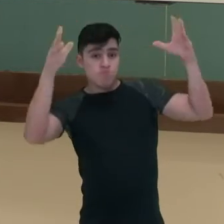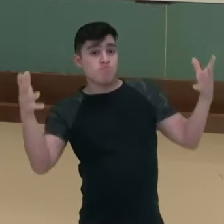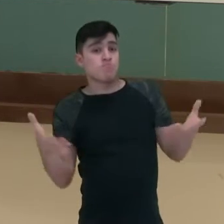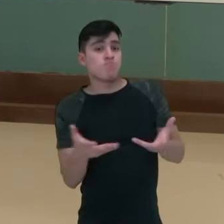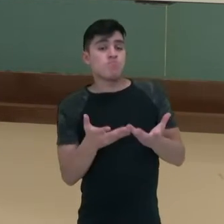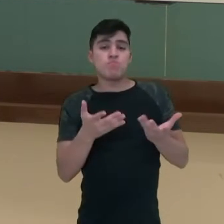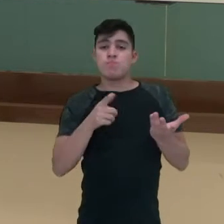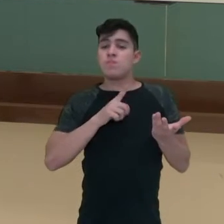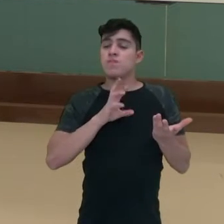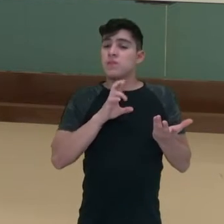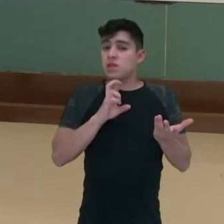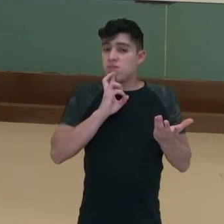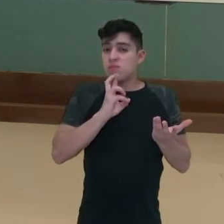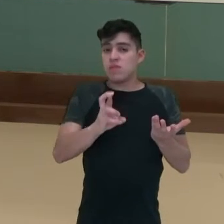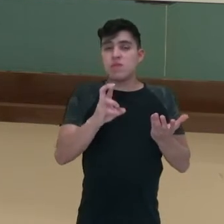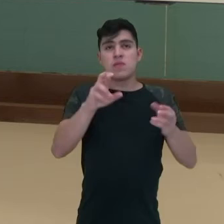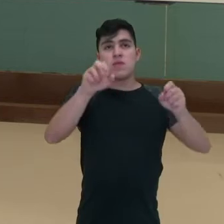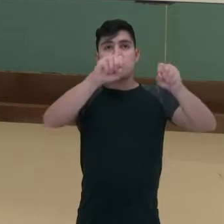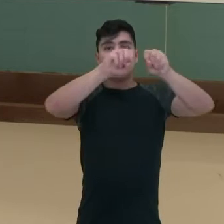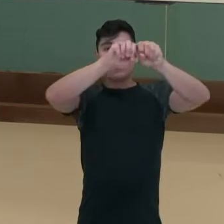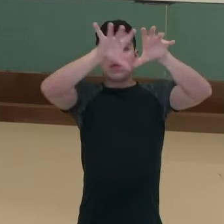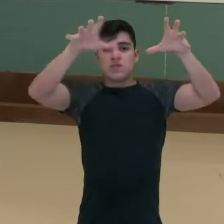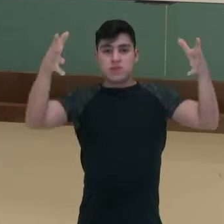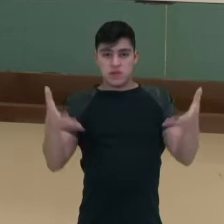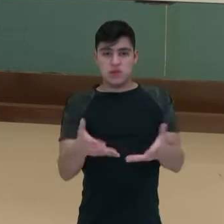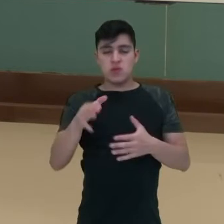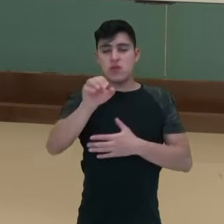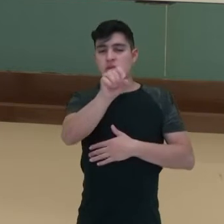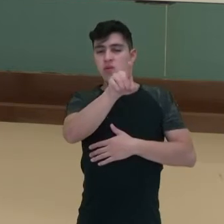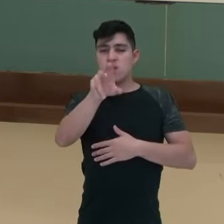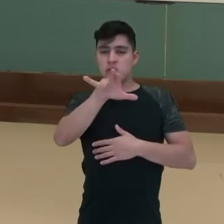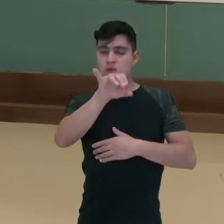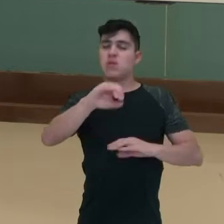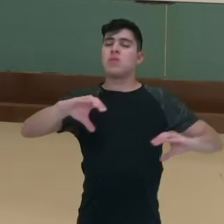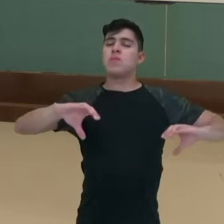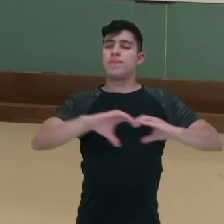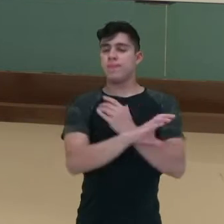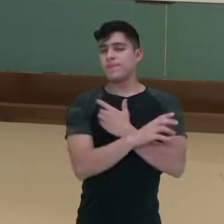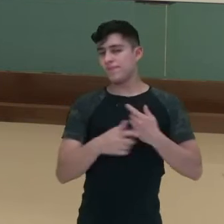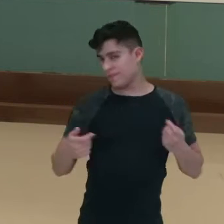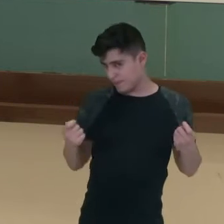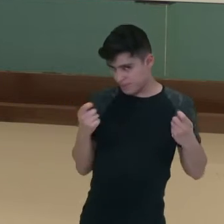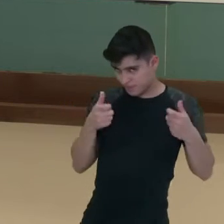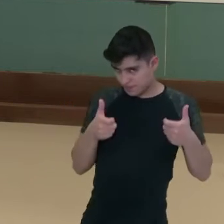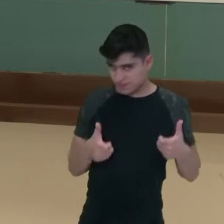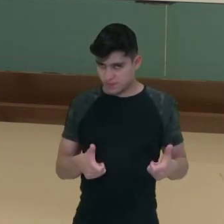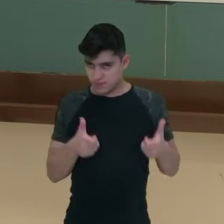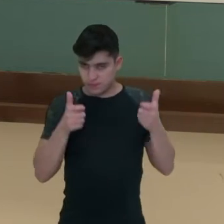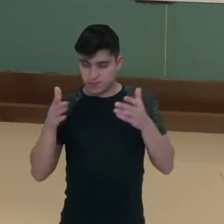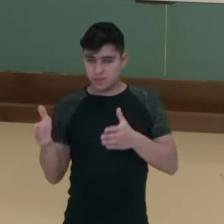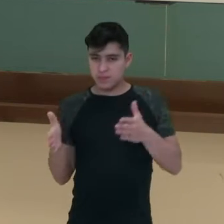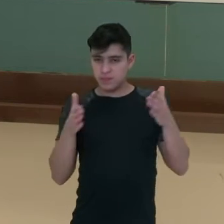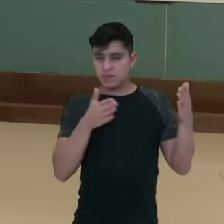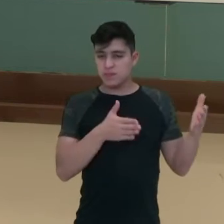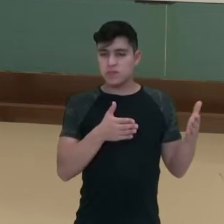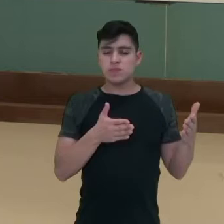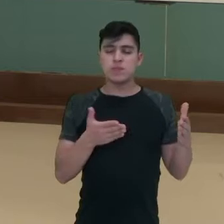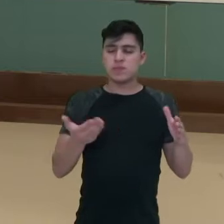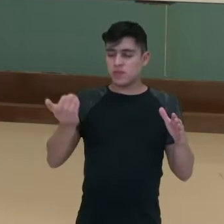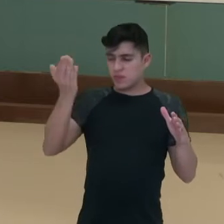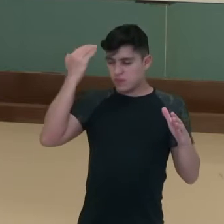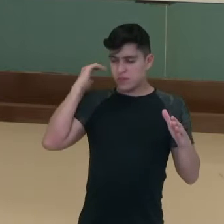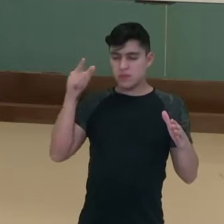bem, essa camada de ozônio aí restituída. Então, teve um protocolo